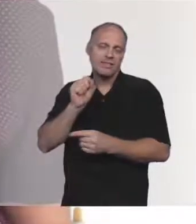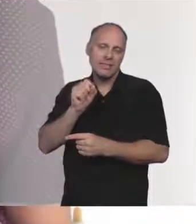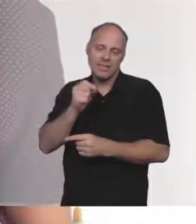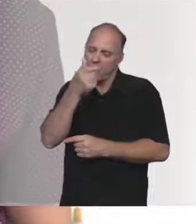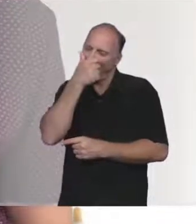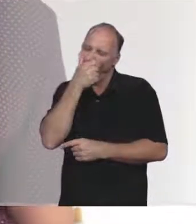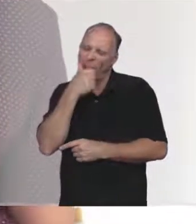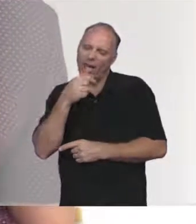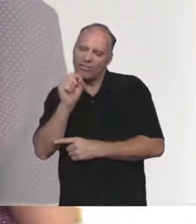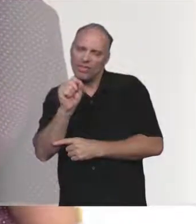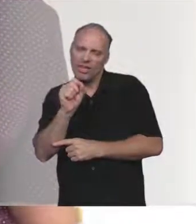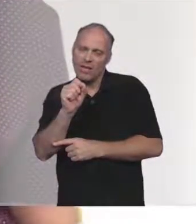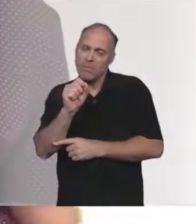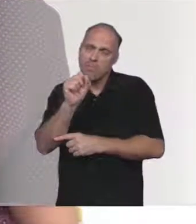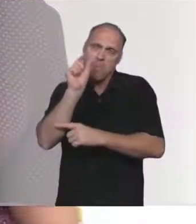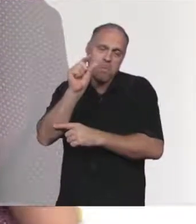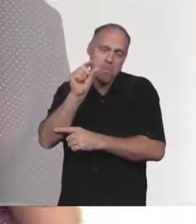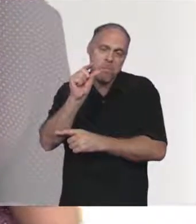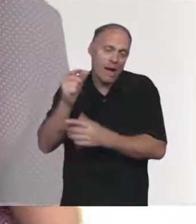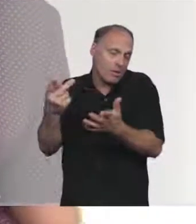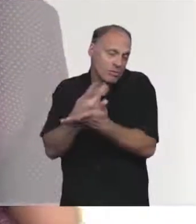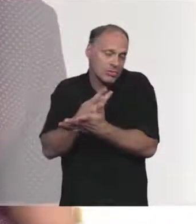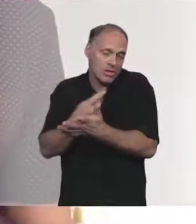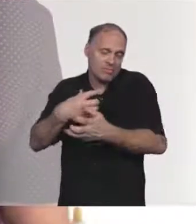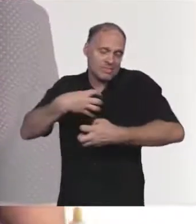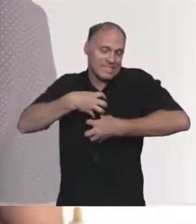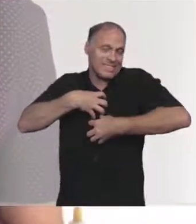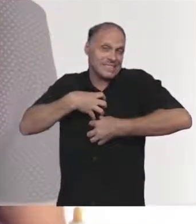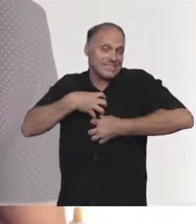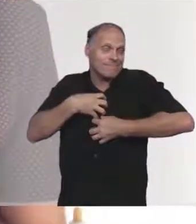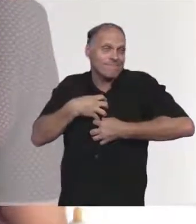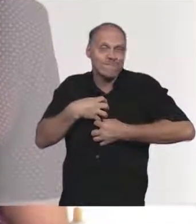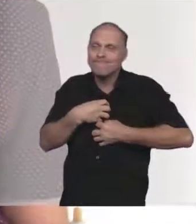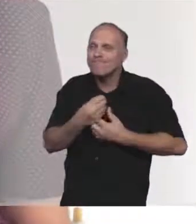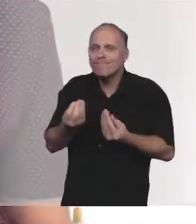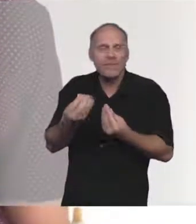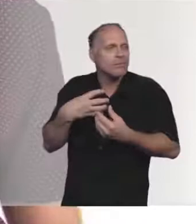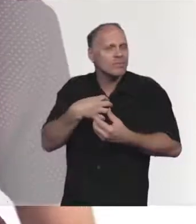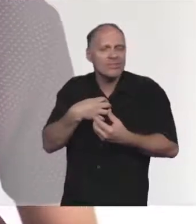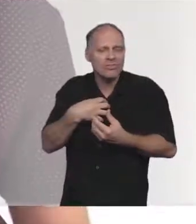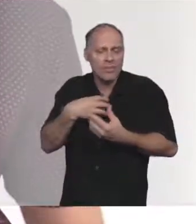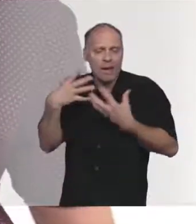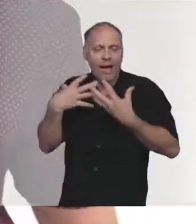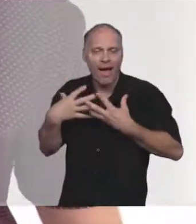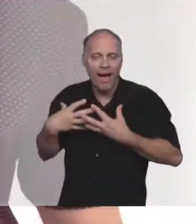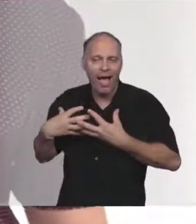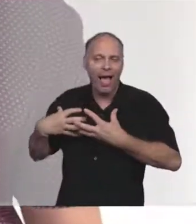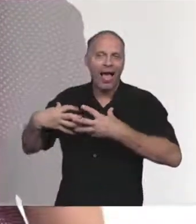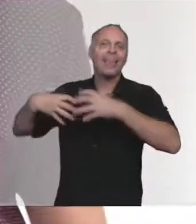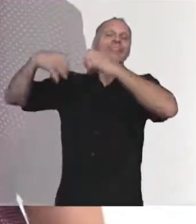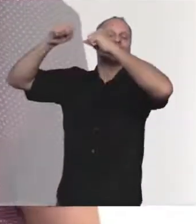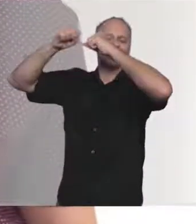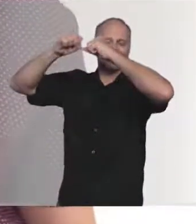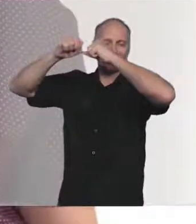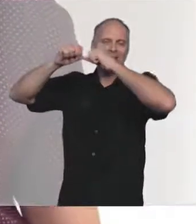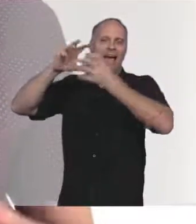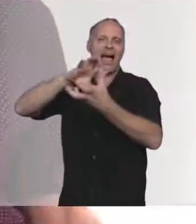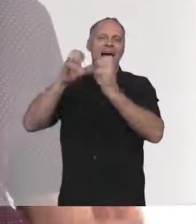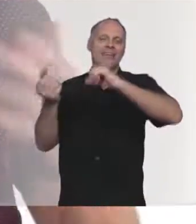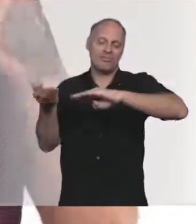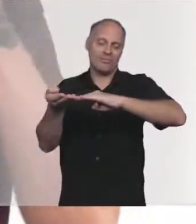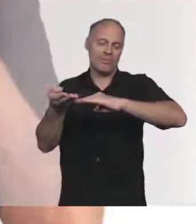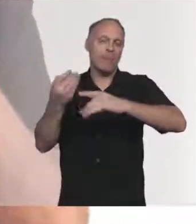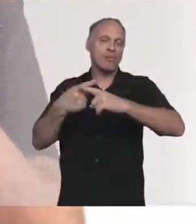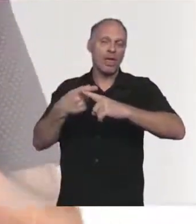E eu acho que foi um pouco por aí, eu me senti um pouco abduzido pela arte contemporânea, né? Porque não